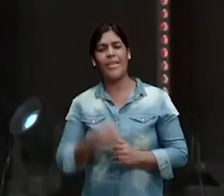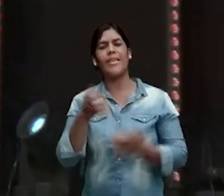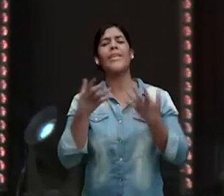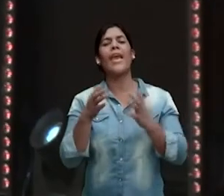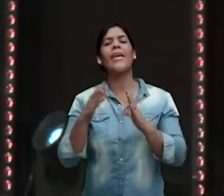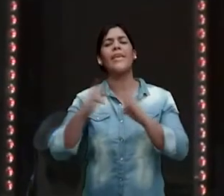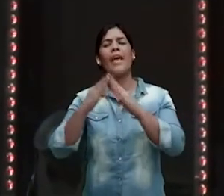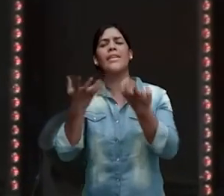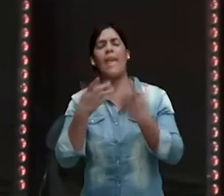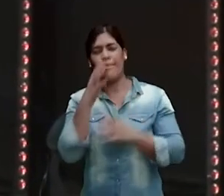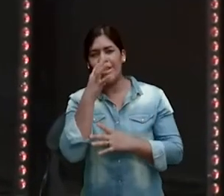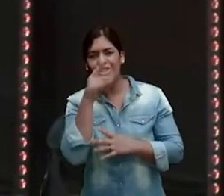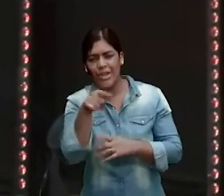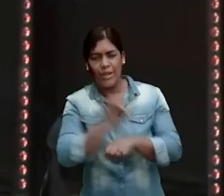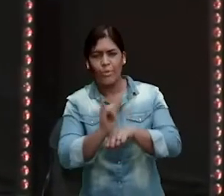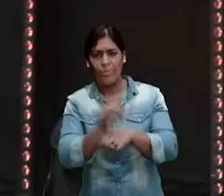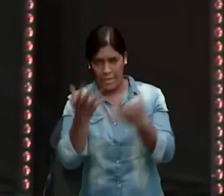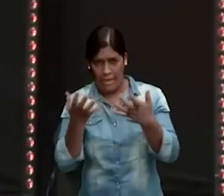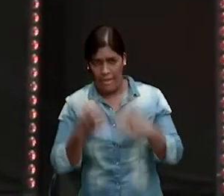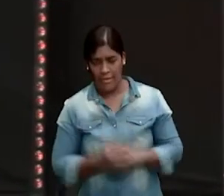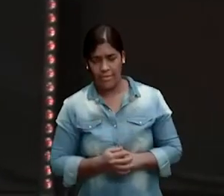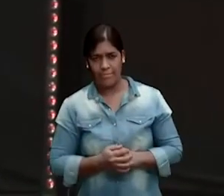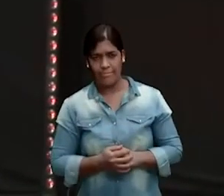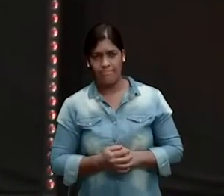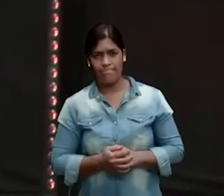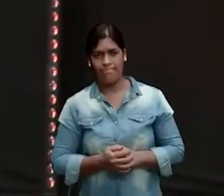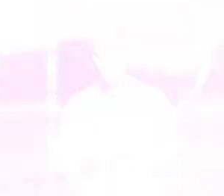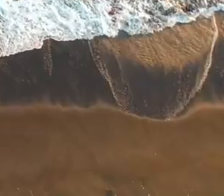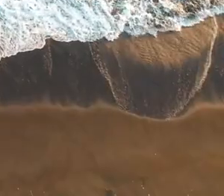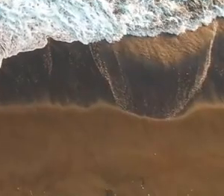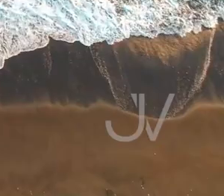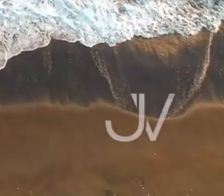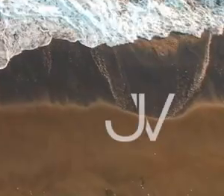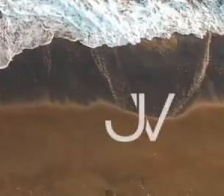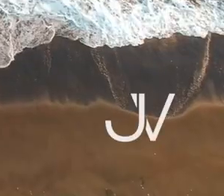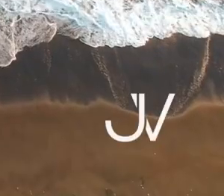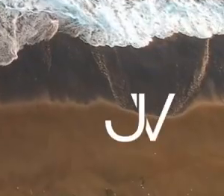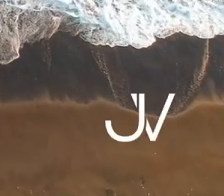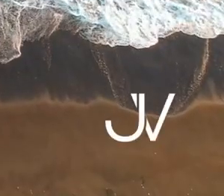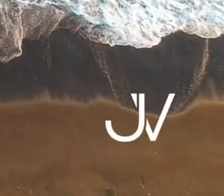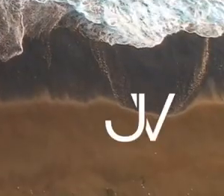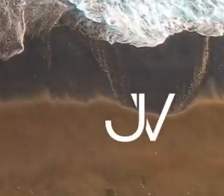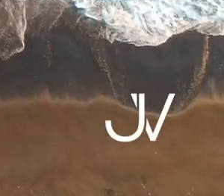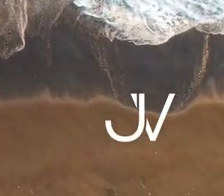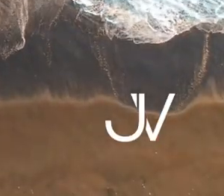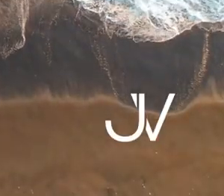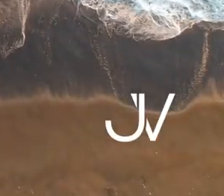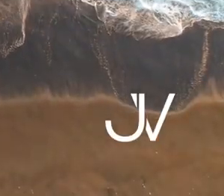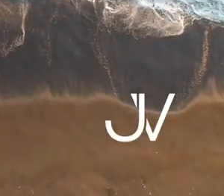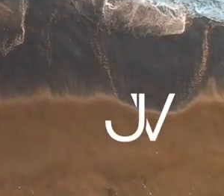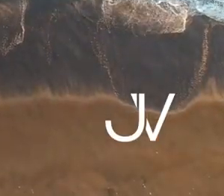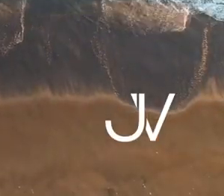casa na internet quer quem aqui quer ouvir a sua cabeça E aí